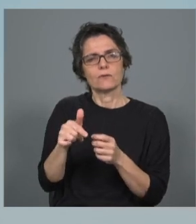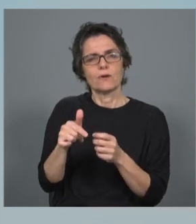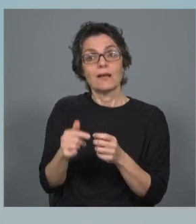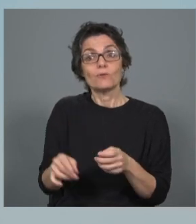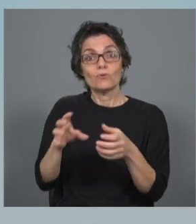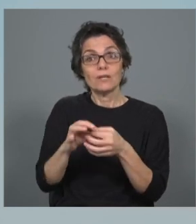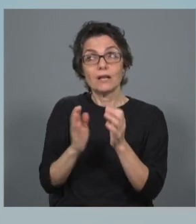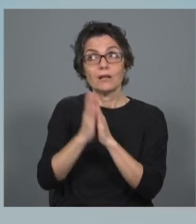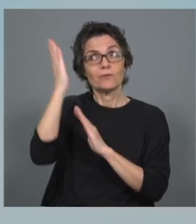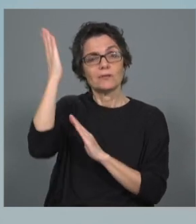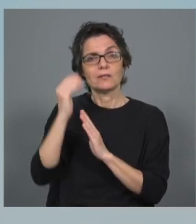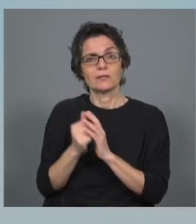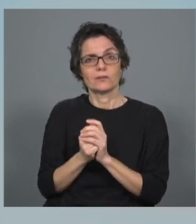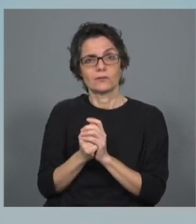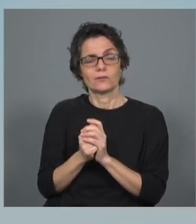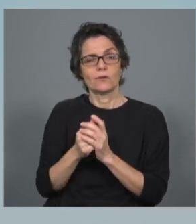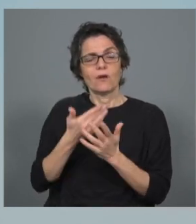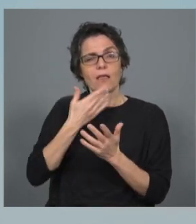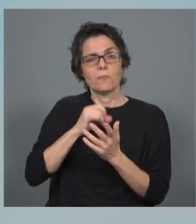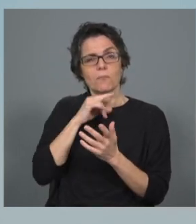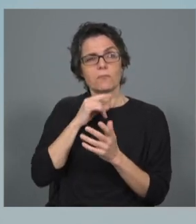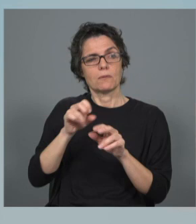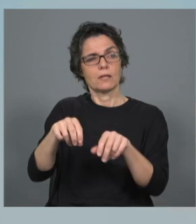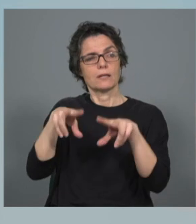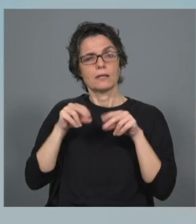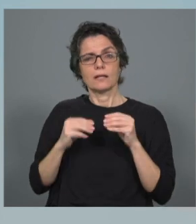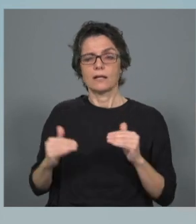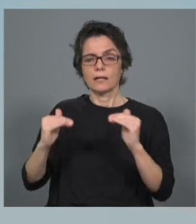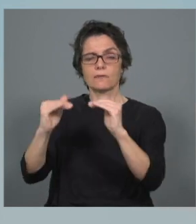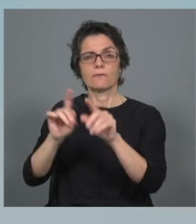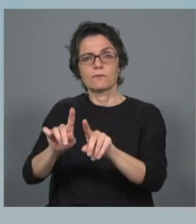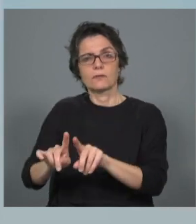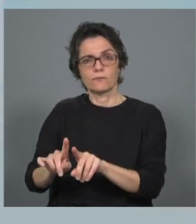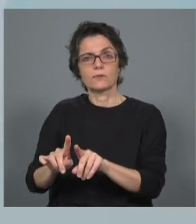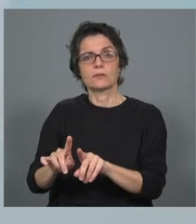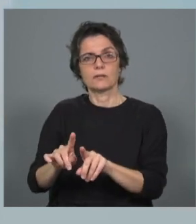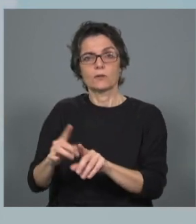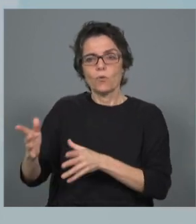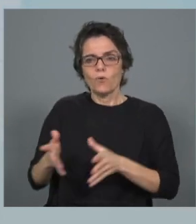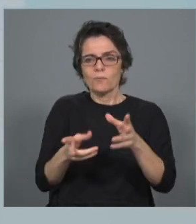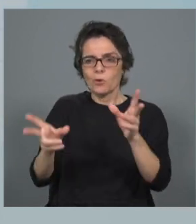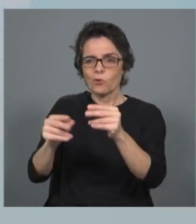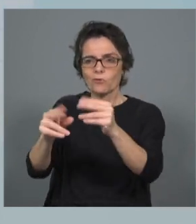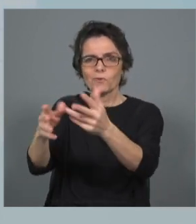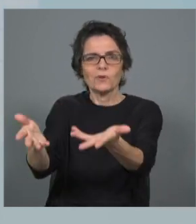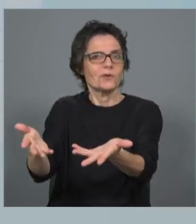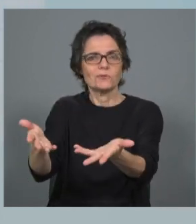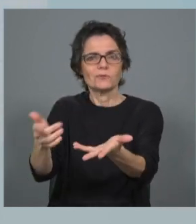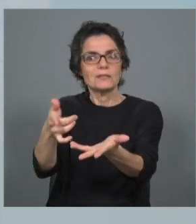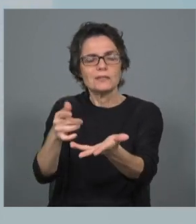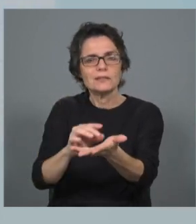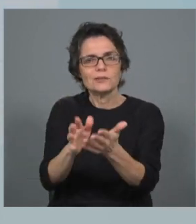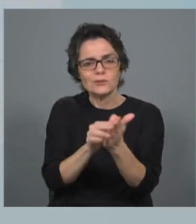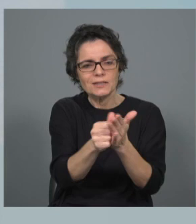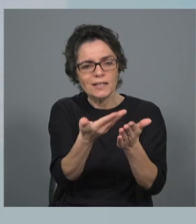se aprofunda, se purifica. A cada nova etapa há mais caminho para descobrir, e a mim